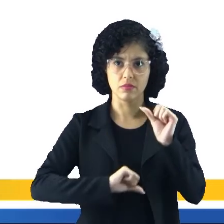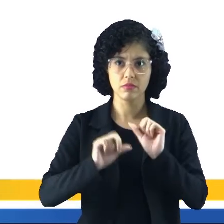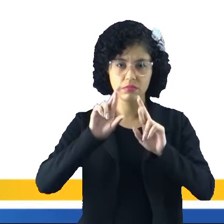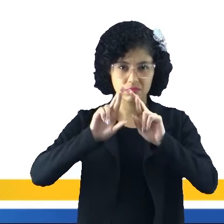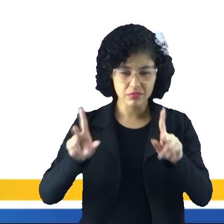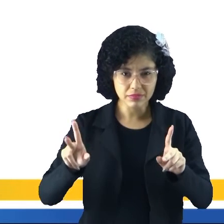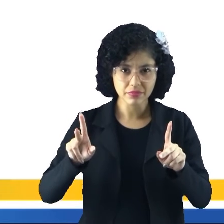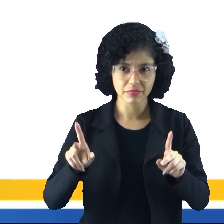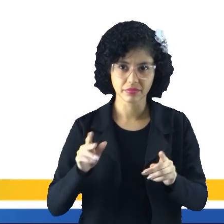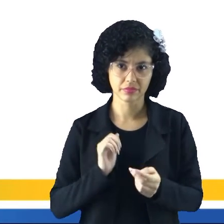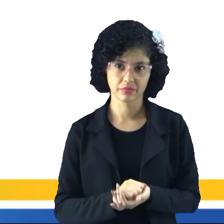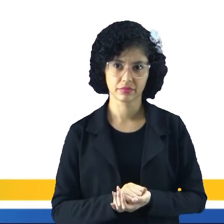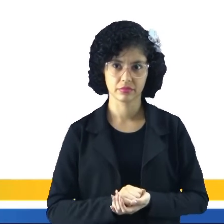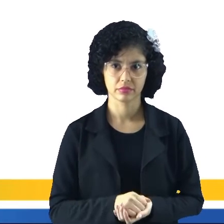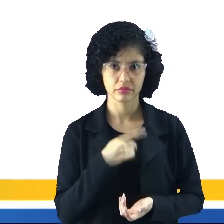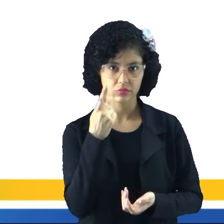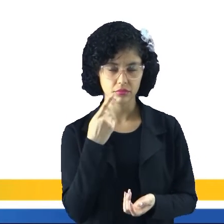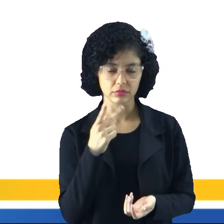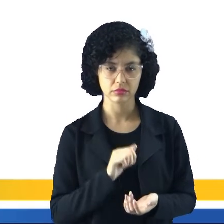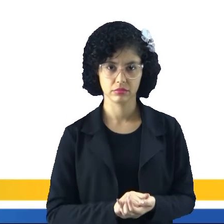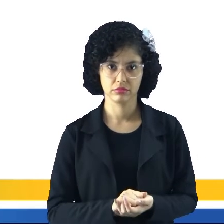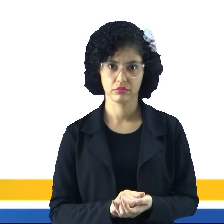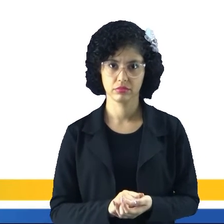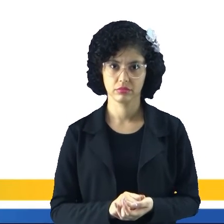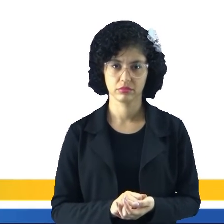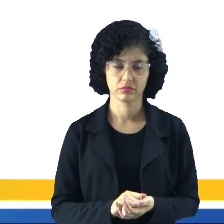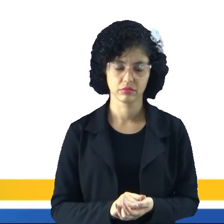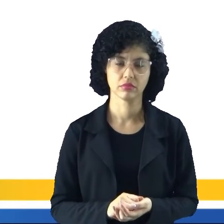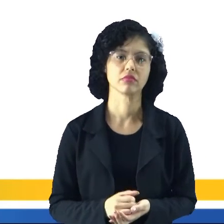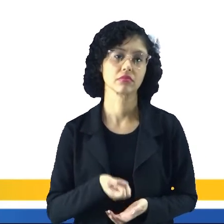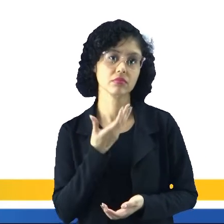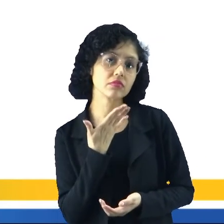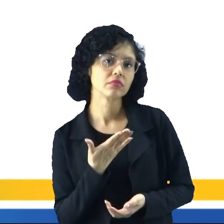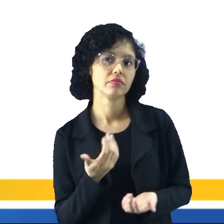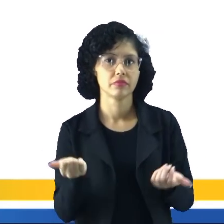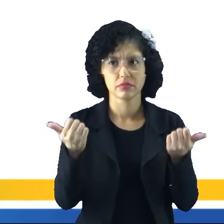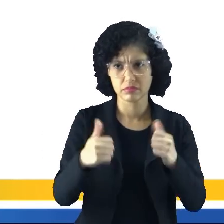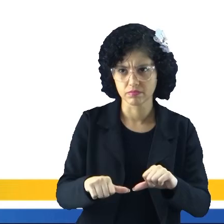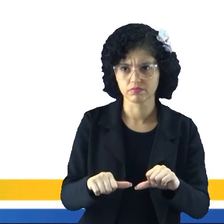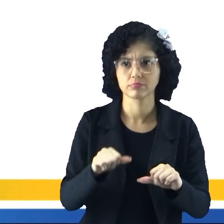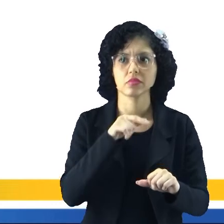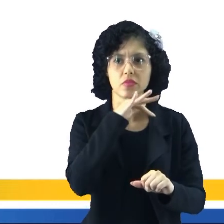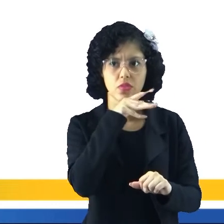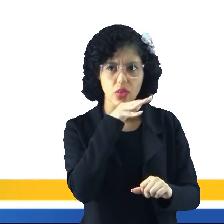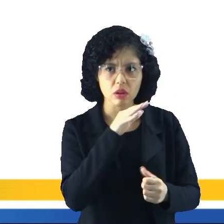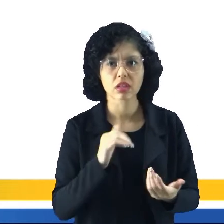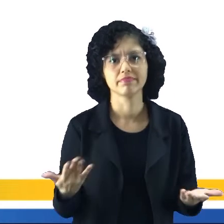né? Ele não fala aqui dos pós, né? Ele fala dos contras, então